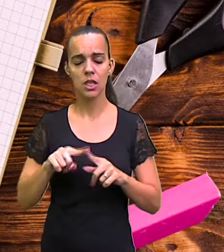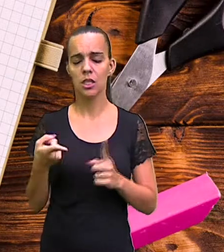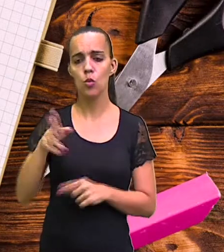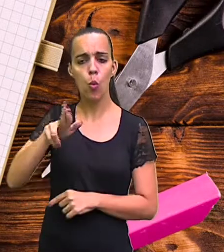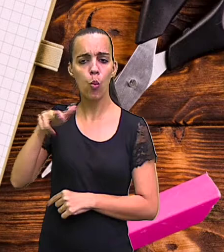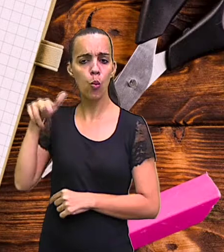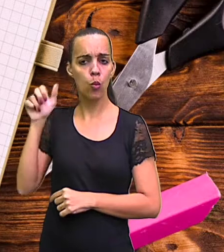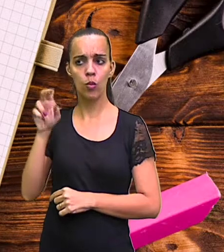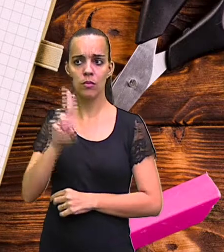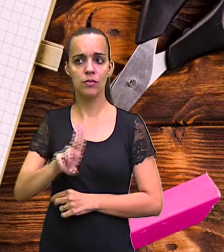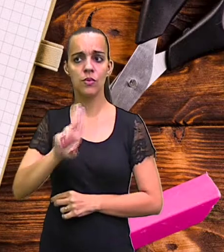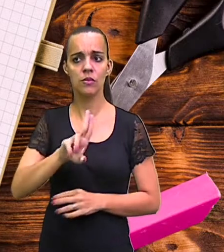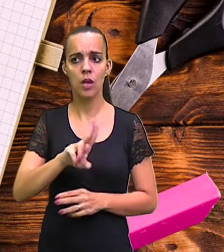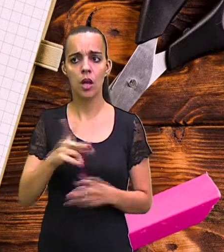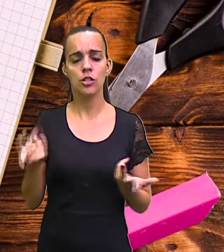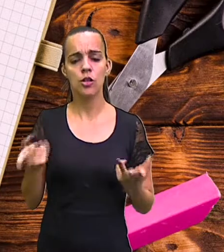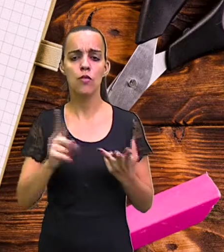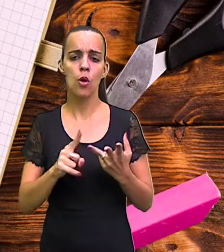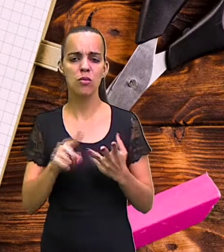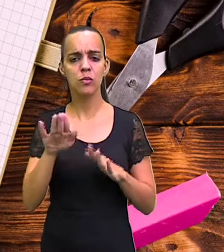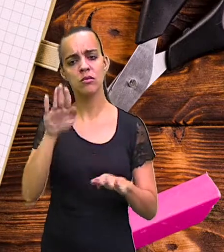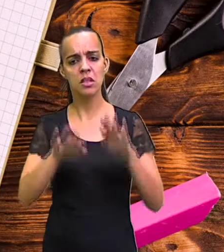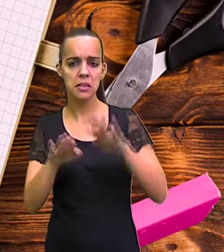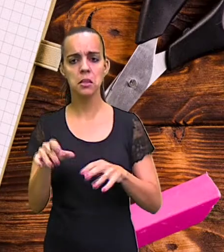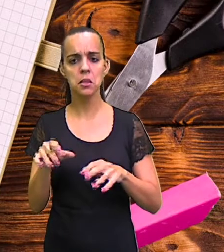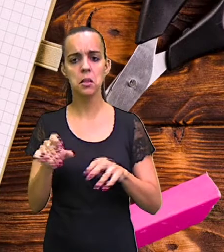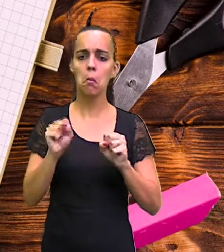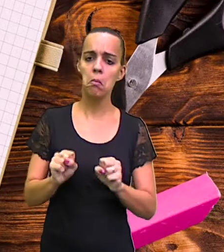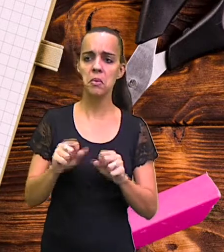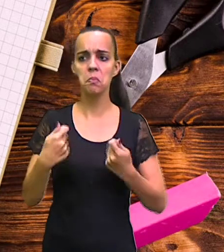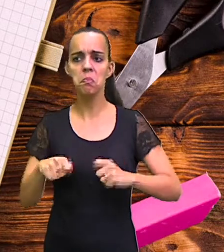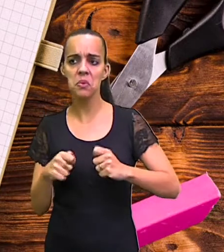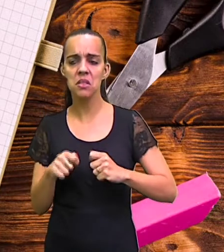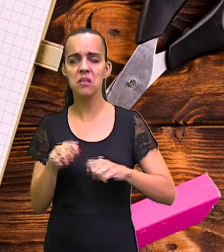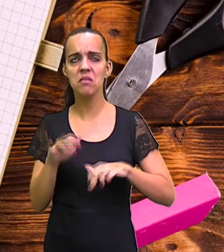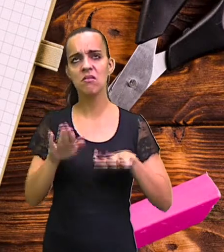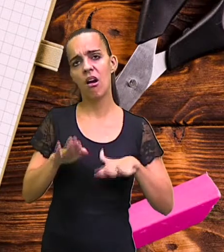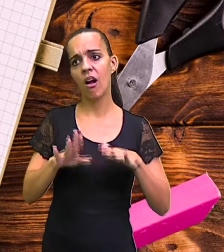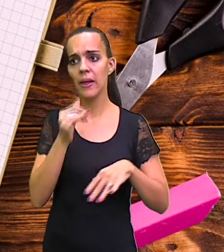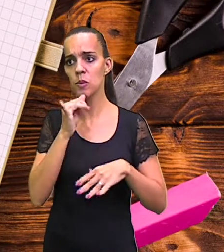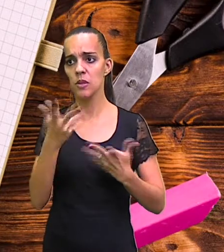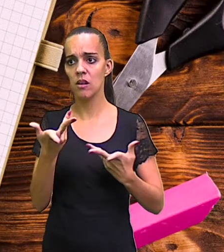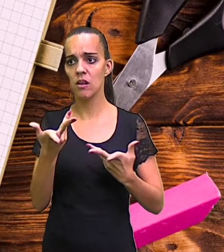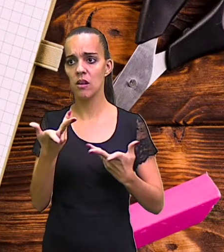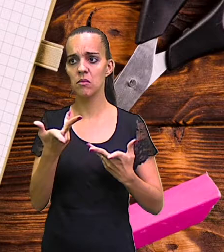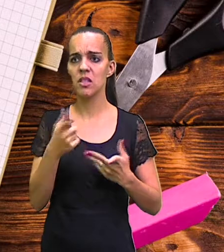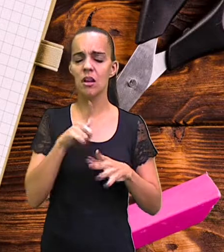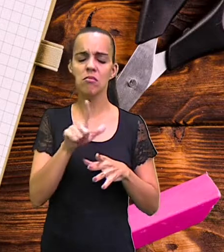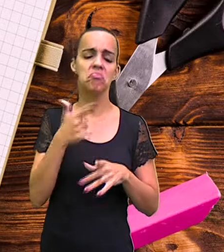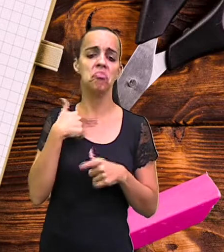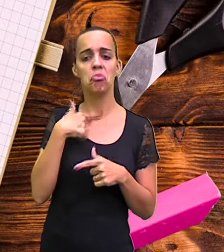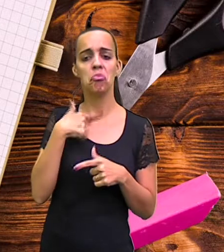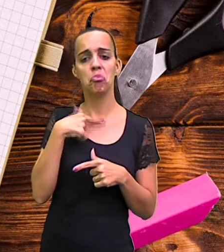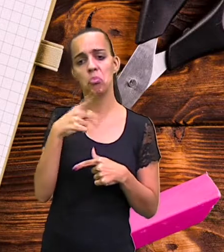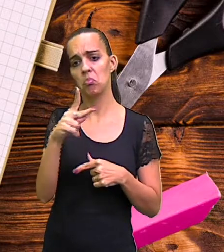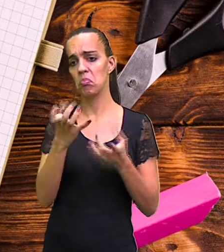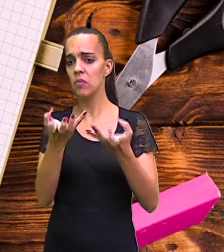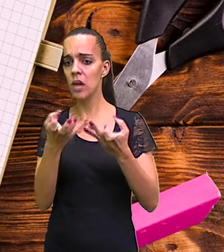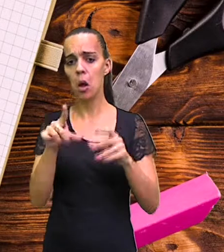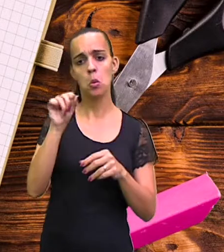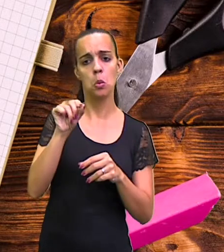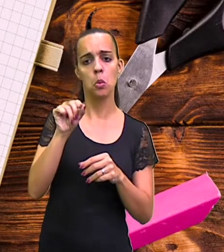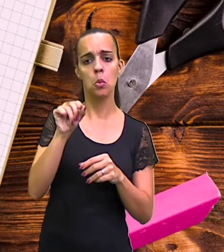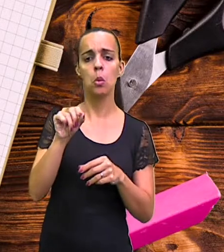usamos e os casos facultativos, ou seja, aqueles em que fica a seu critério usá-la ou